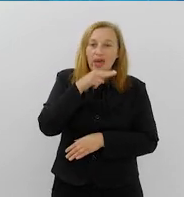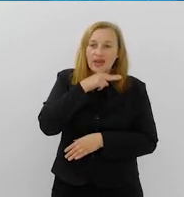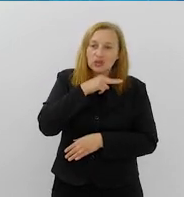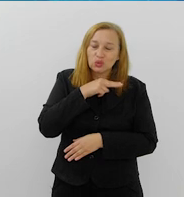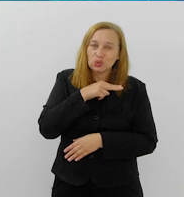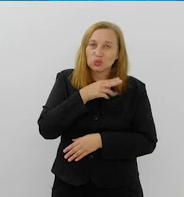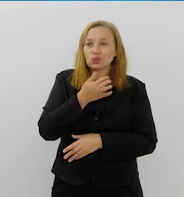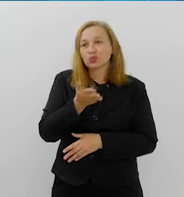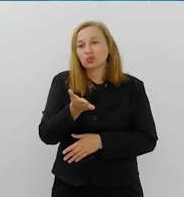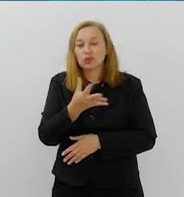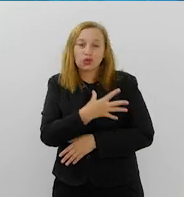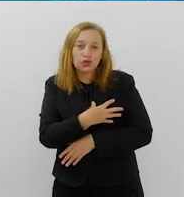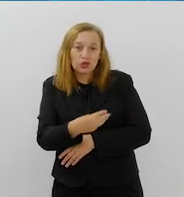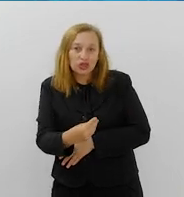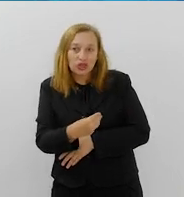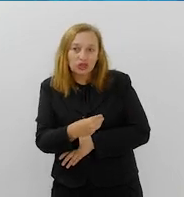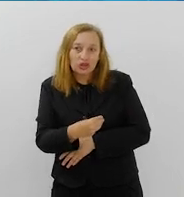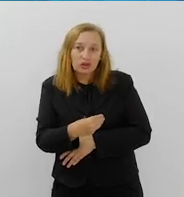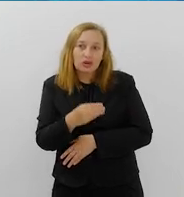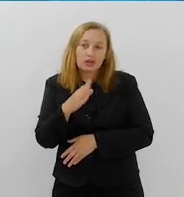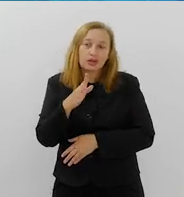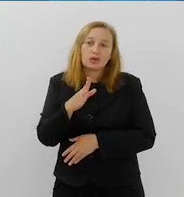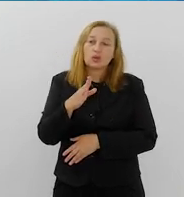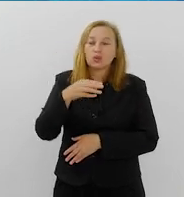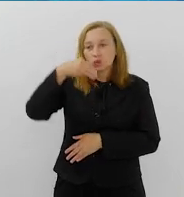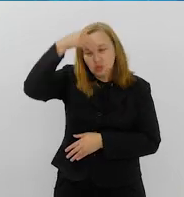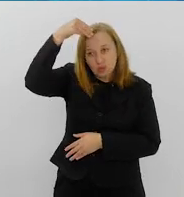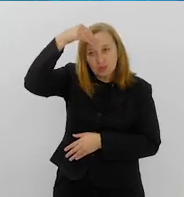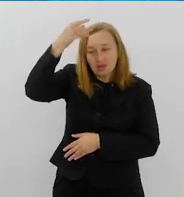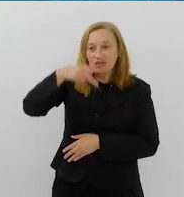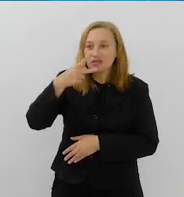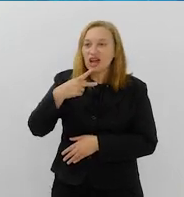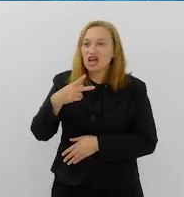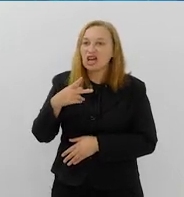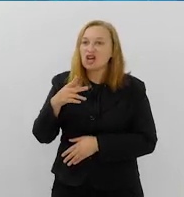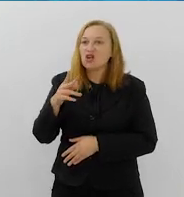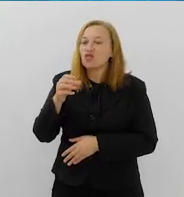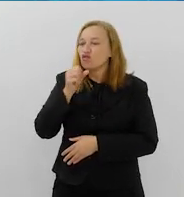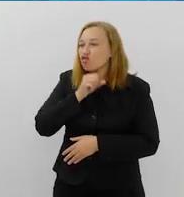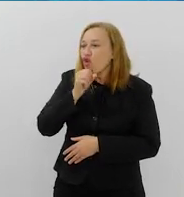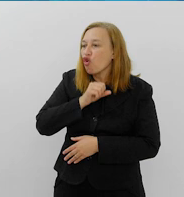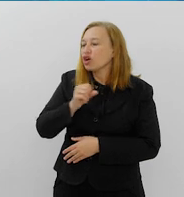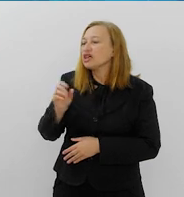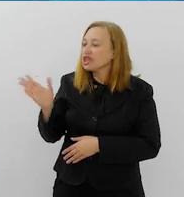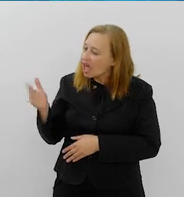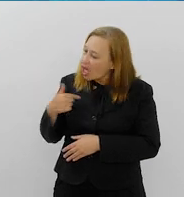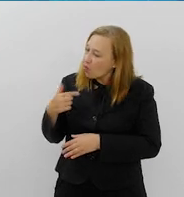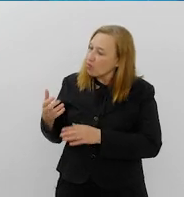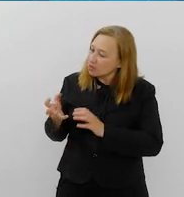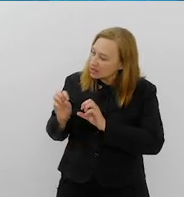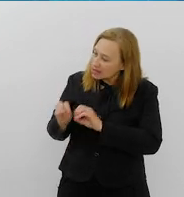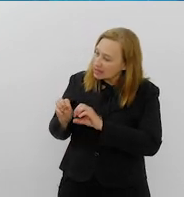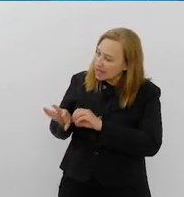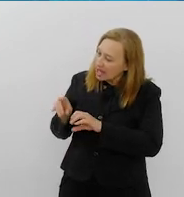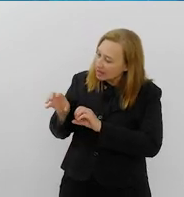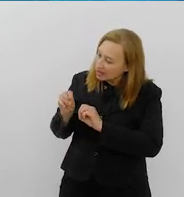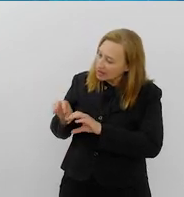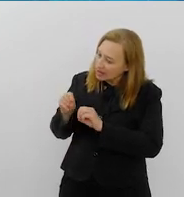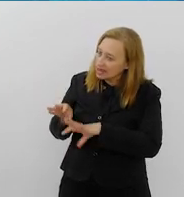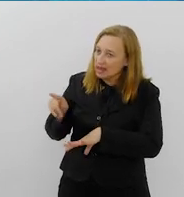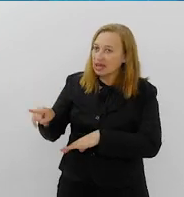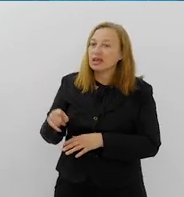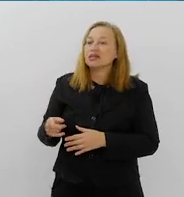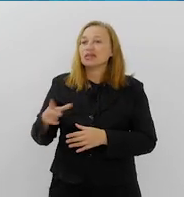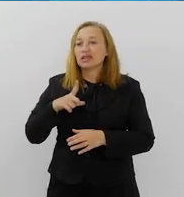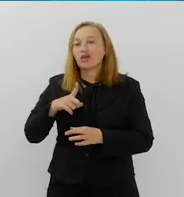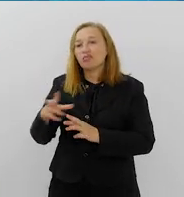neto, vai chegar um filho, vai chegar um sobrinho e fala: tia, vó, deixa eu te ensinar aqui. E aí eu